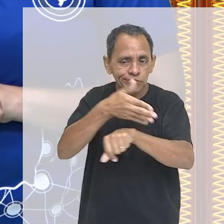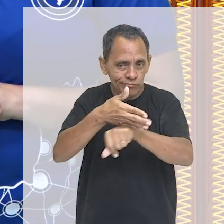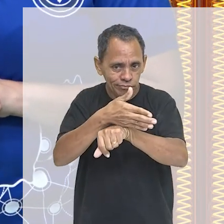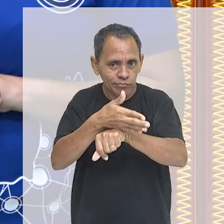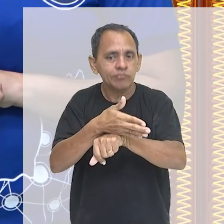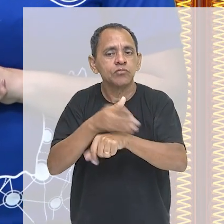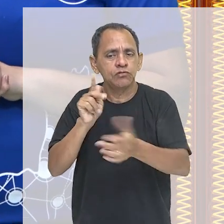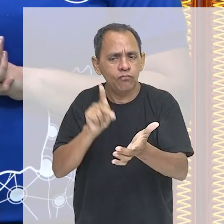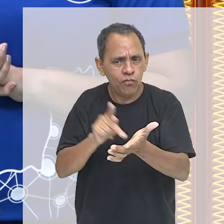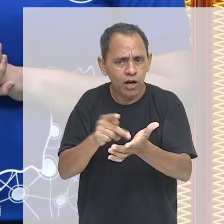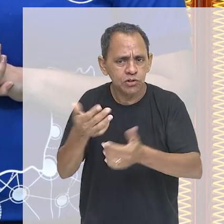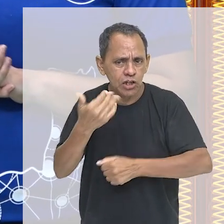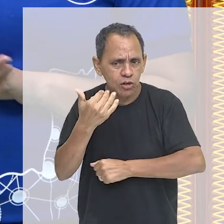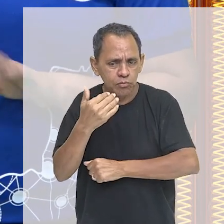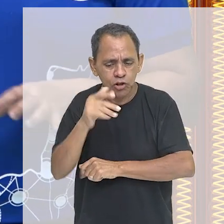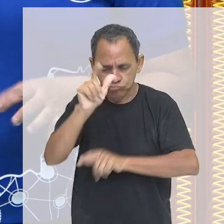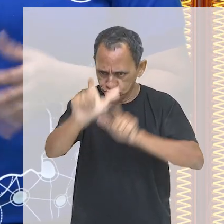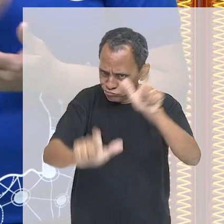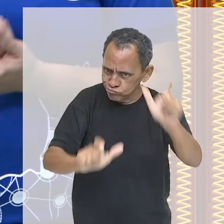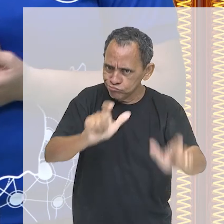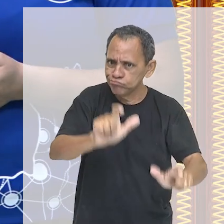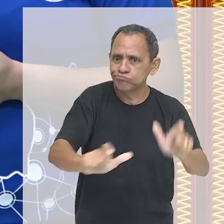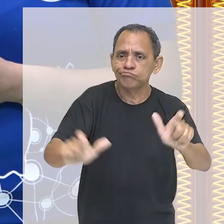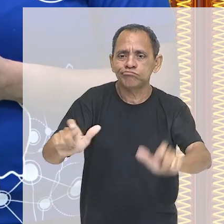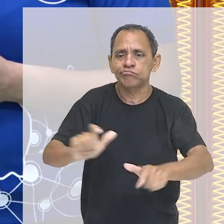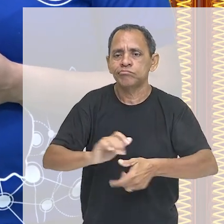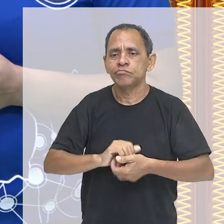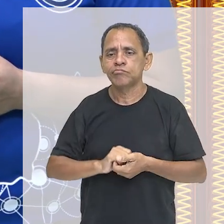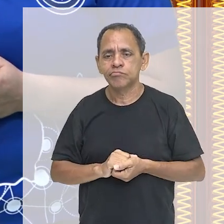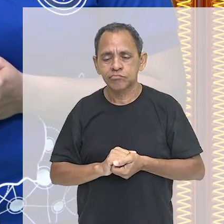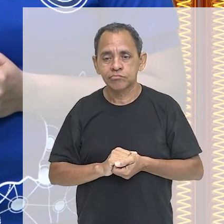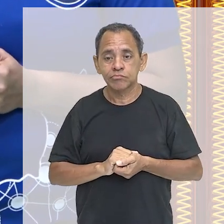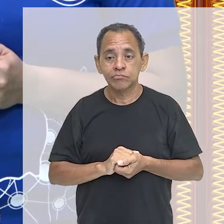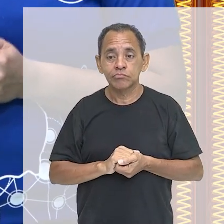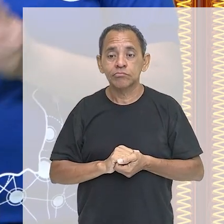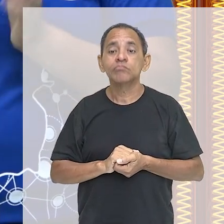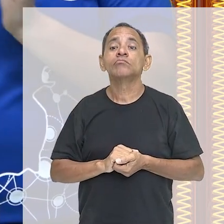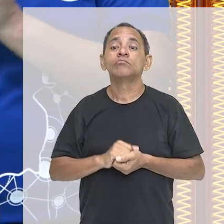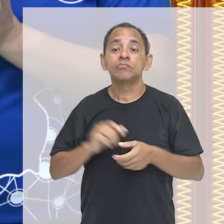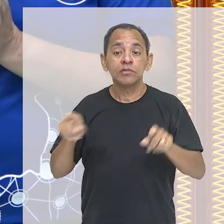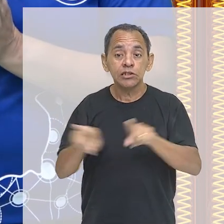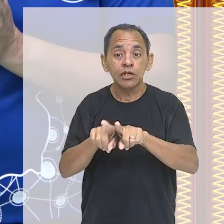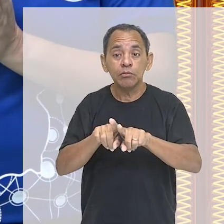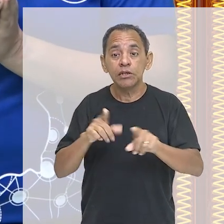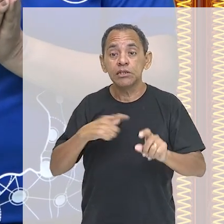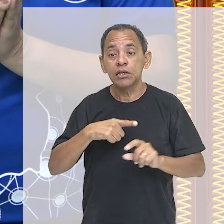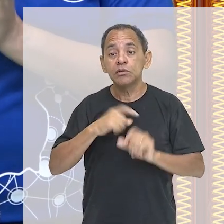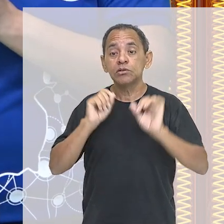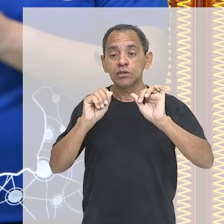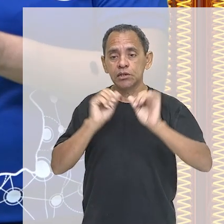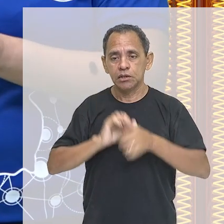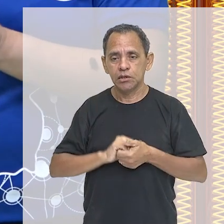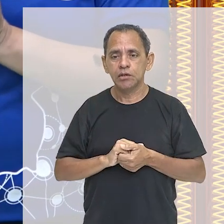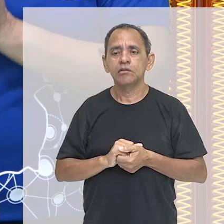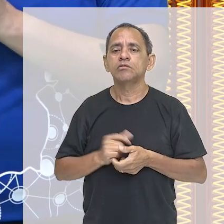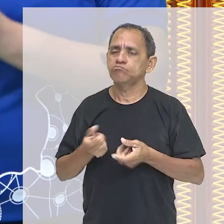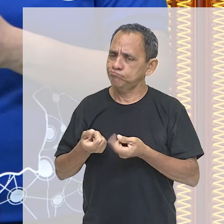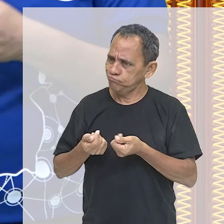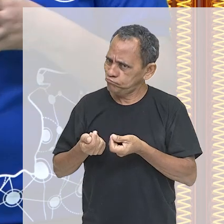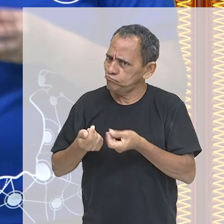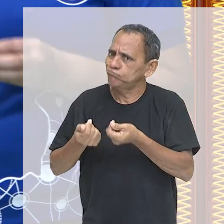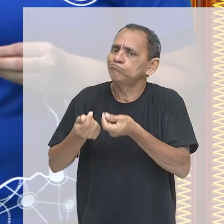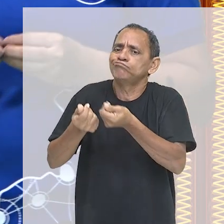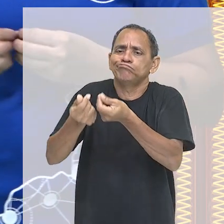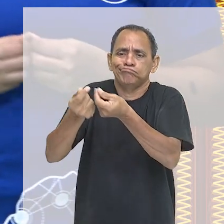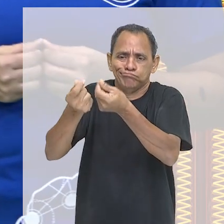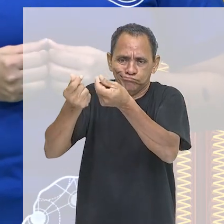aos alimentos para a população. Mas além da segurança alimentar, também vamos ter aí os custos elevados